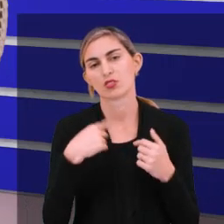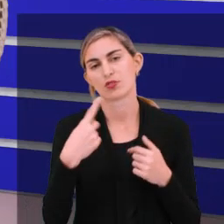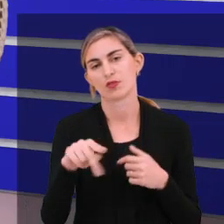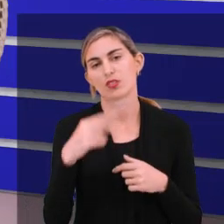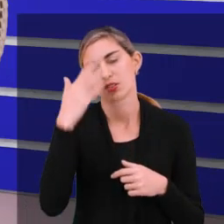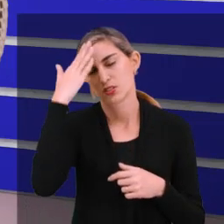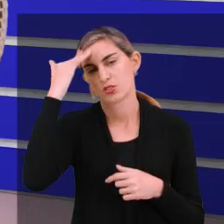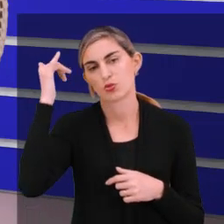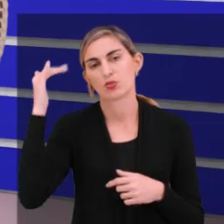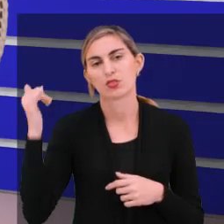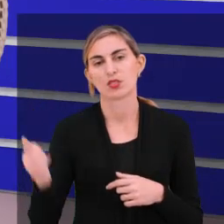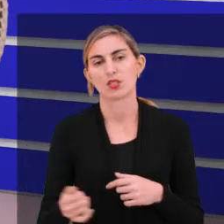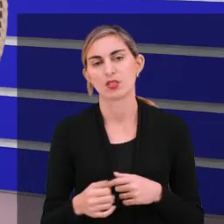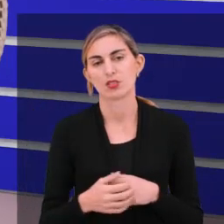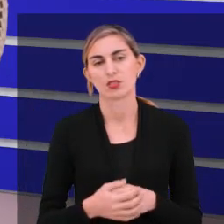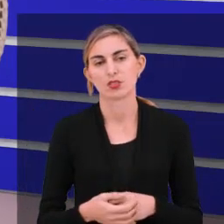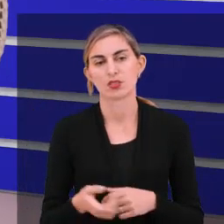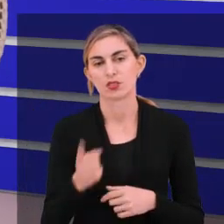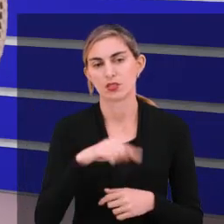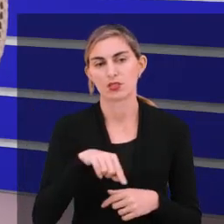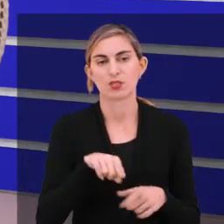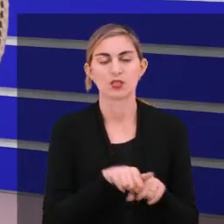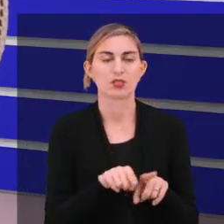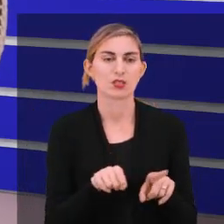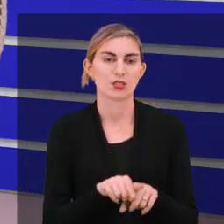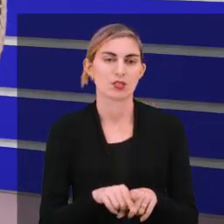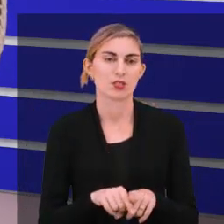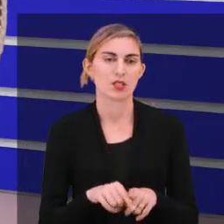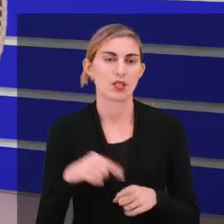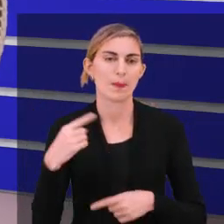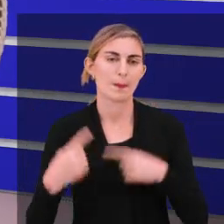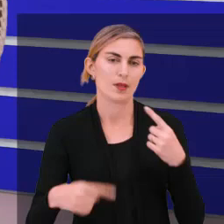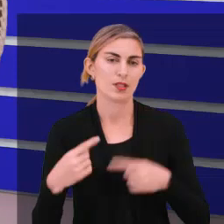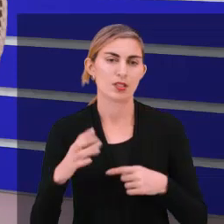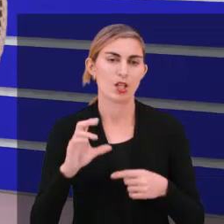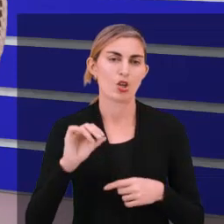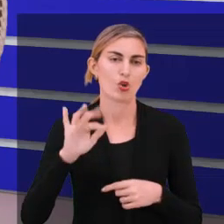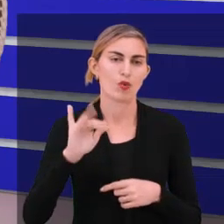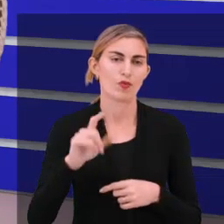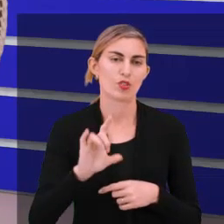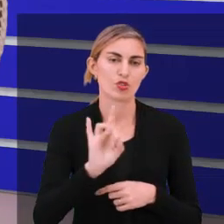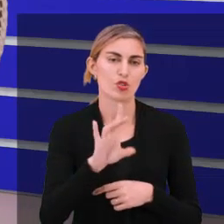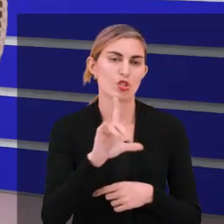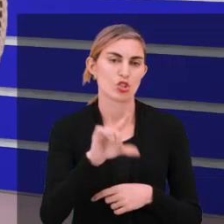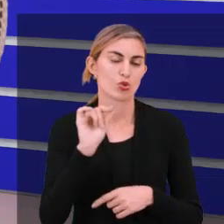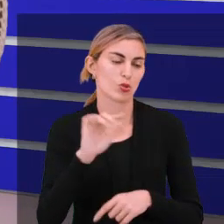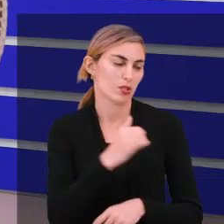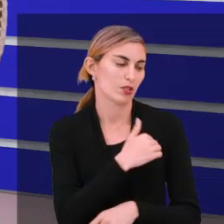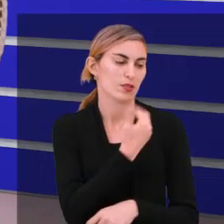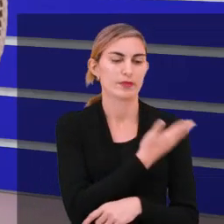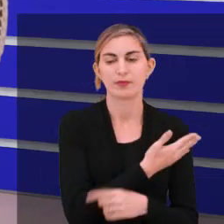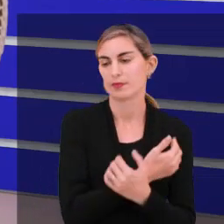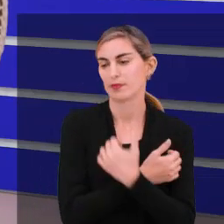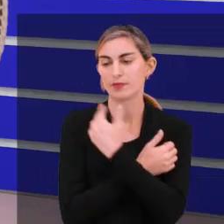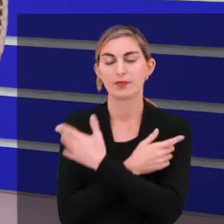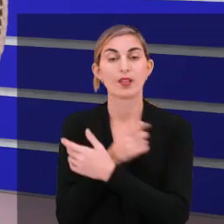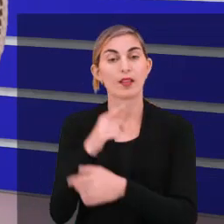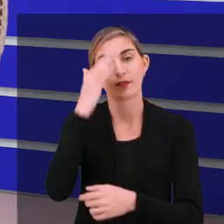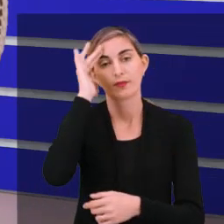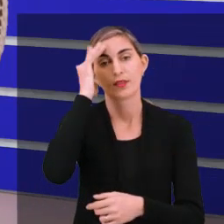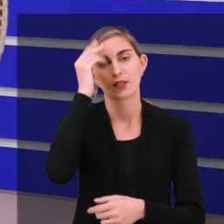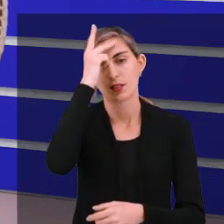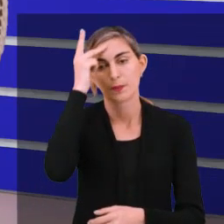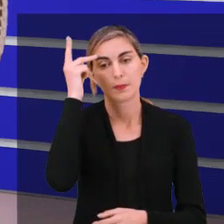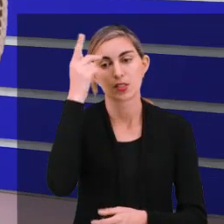vocês tenham muito sucesso. Mediar conflitos não é apenas escolher o lado, né? Entender